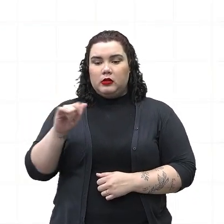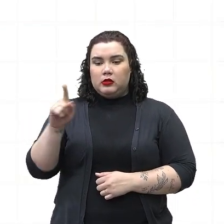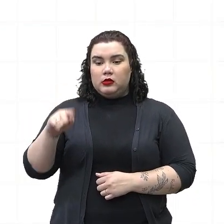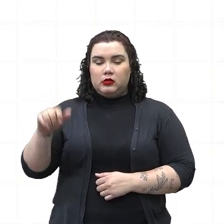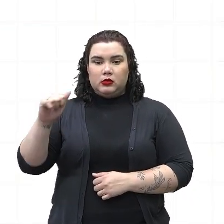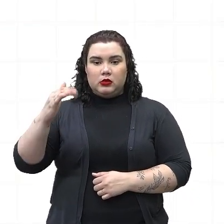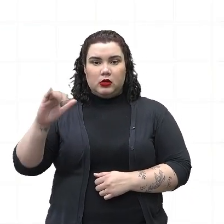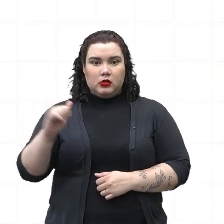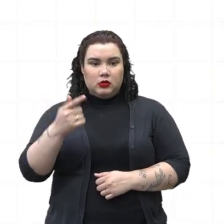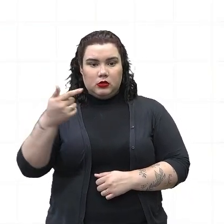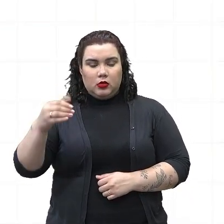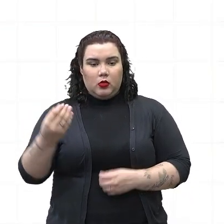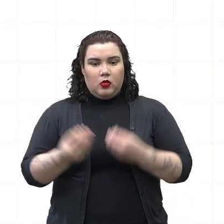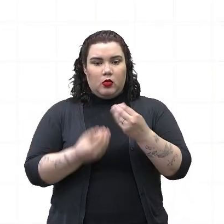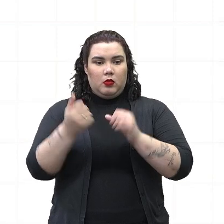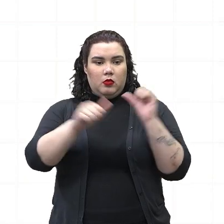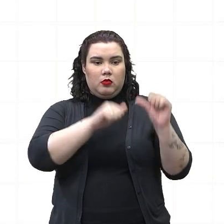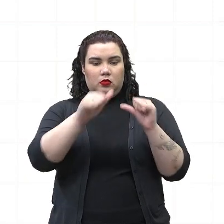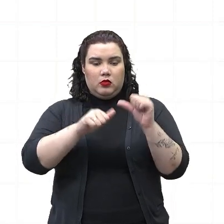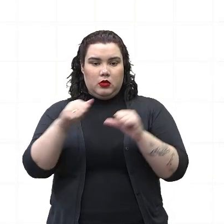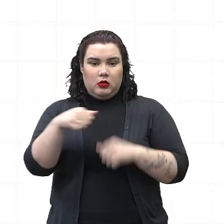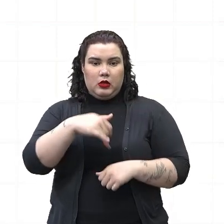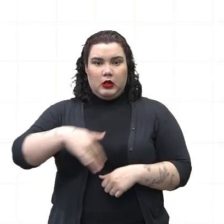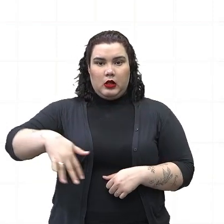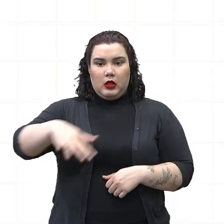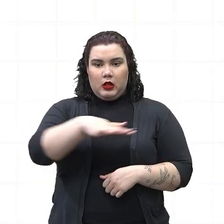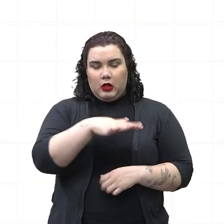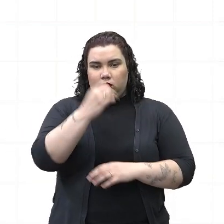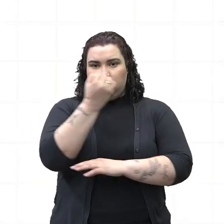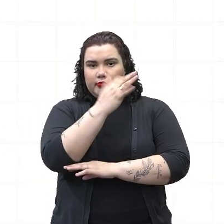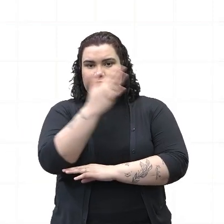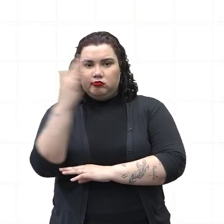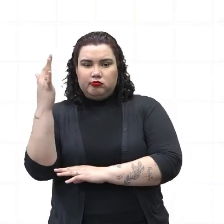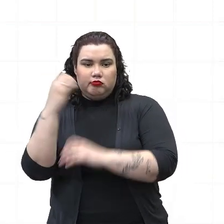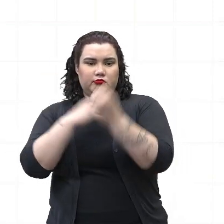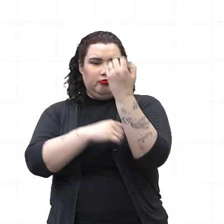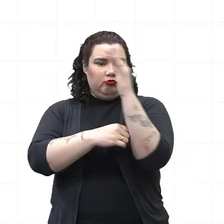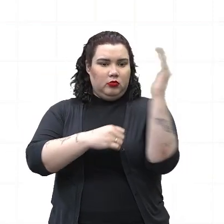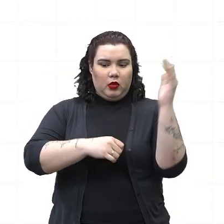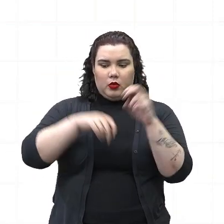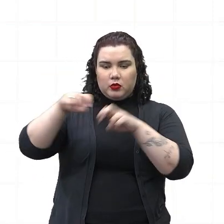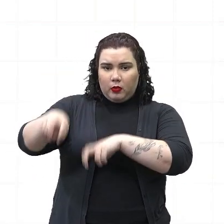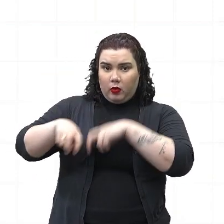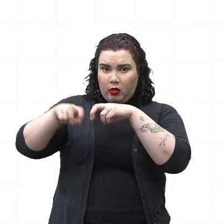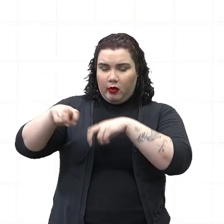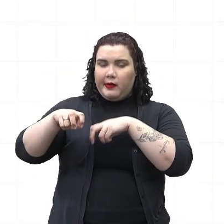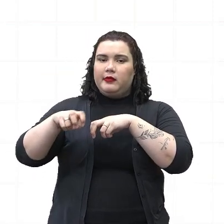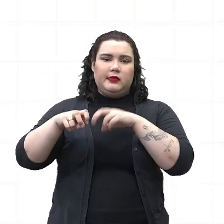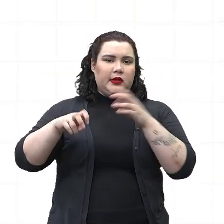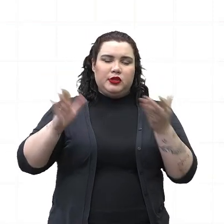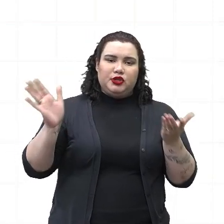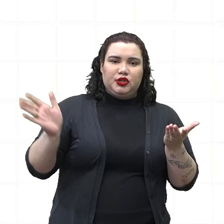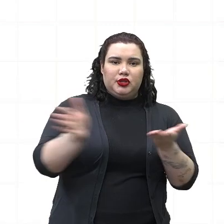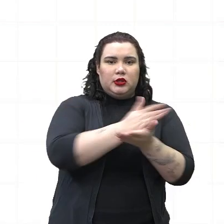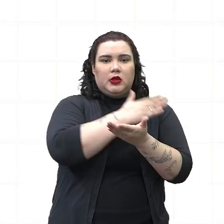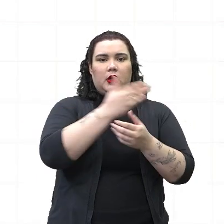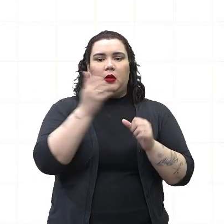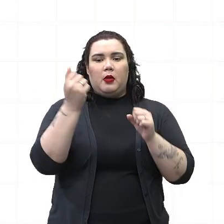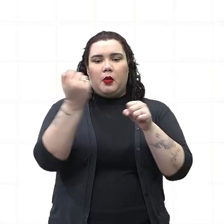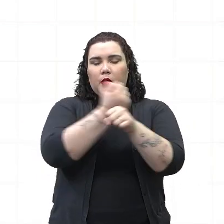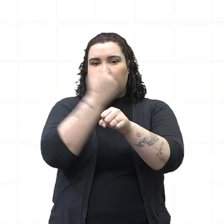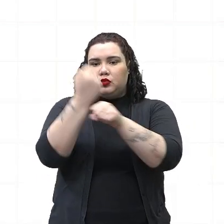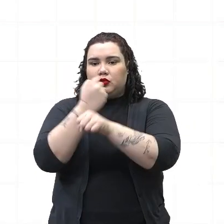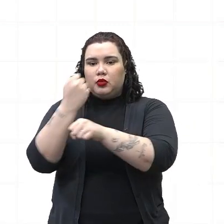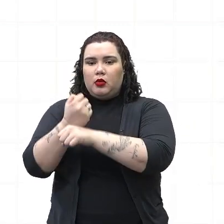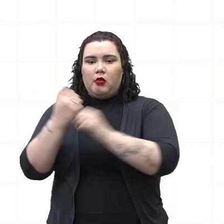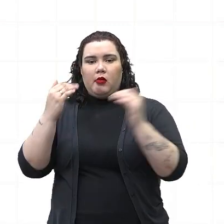a transformação de áreas que são naturais, de áreas que são rurais, né, em áreas urbanas, áreas que foram construídas.